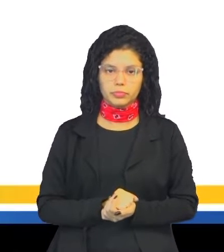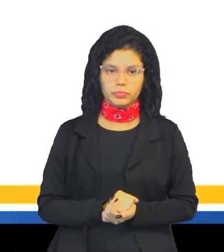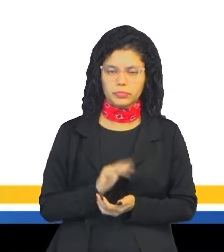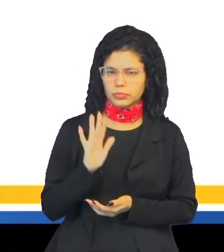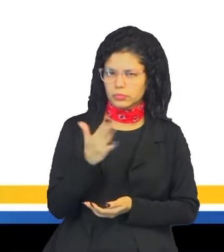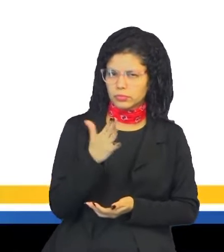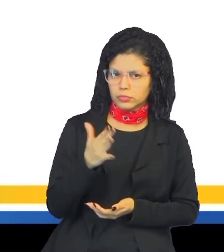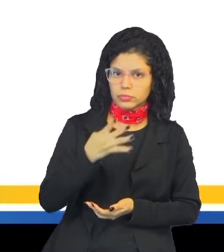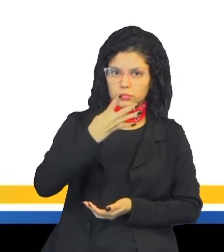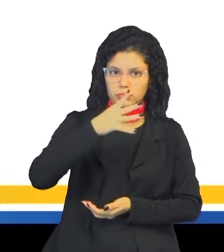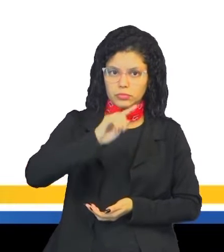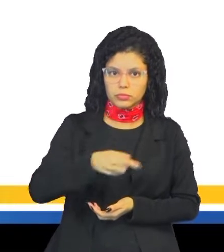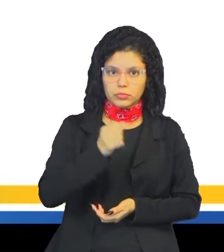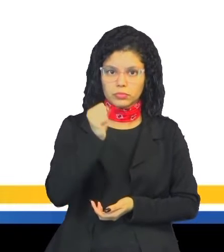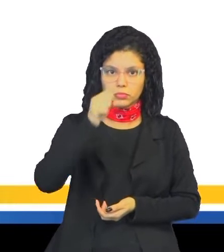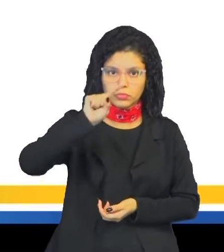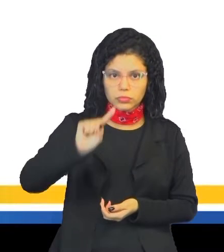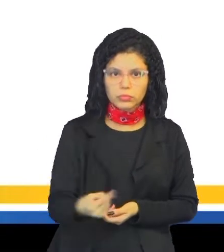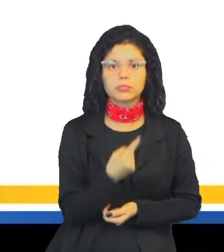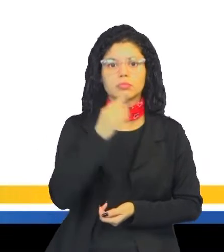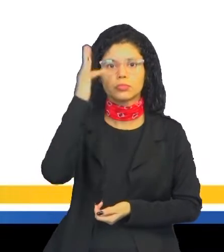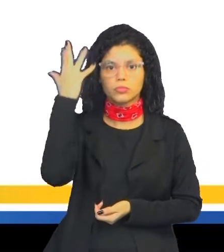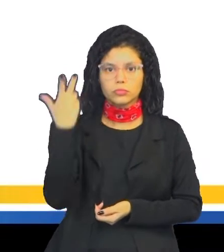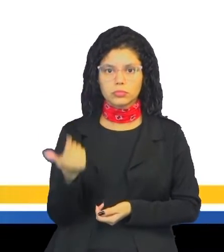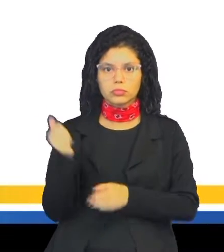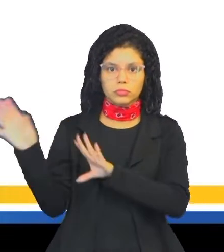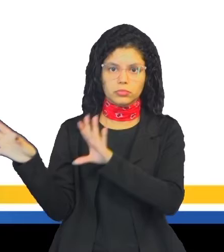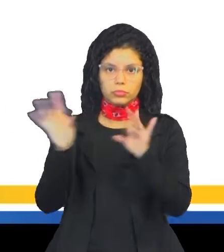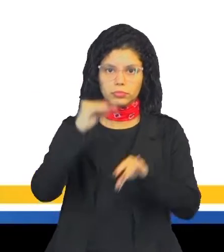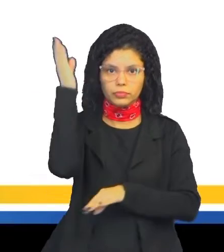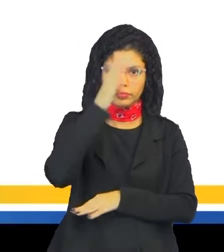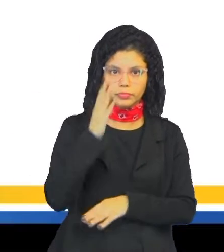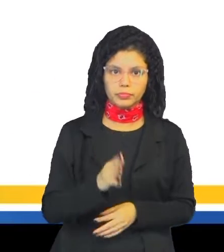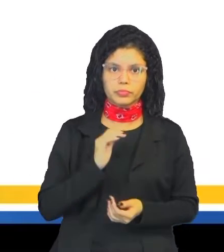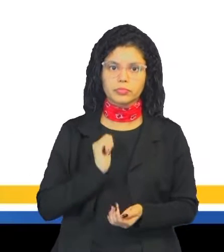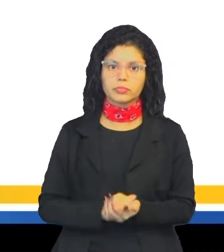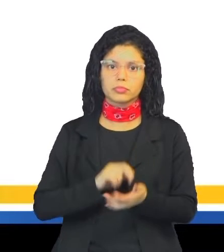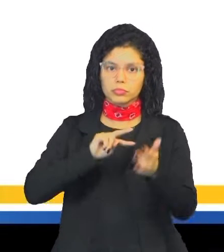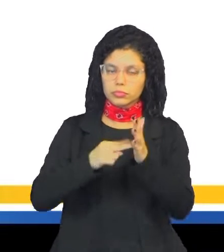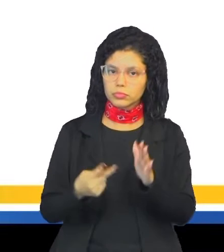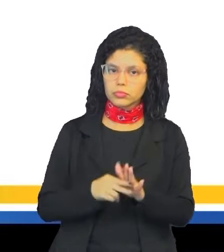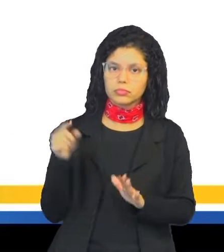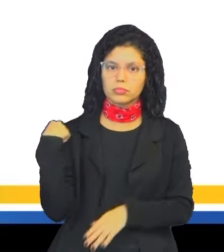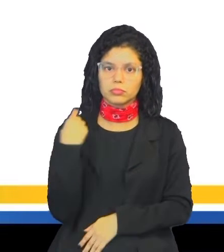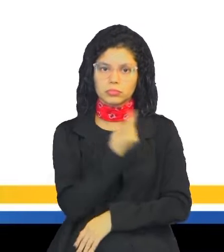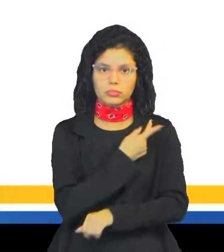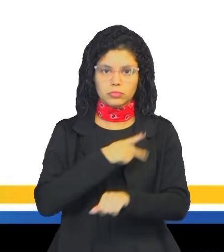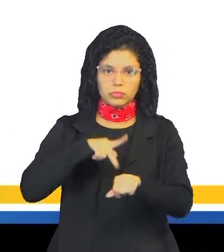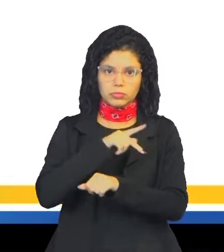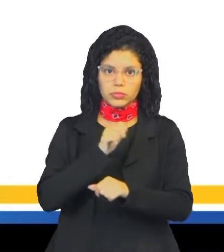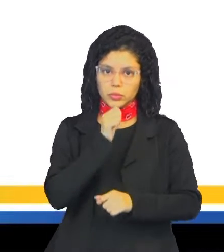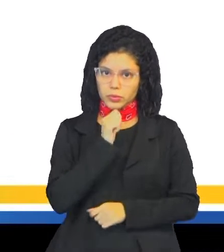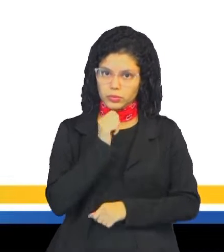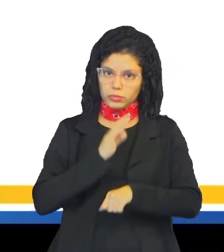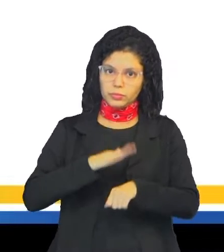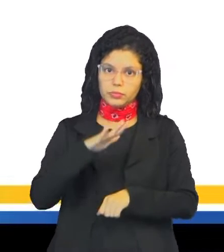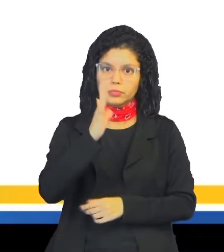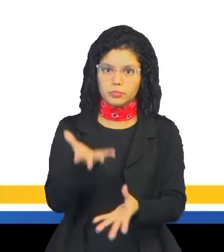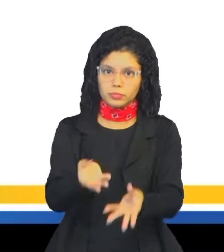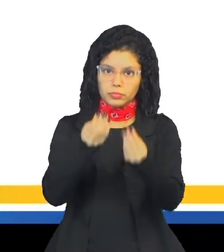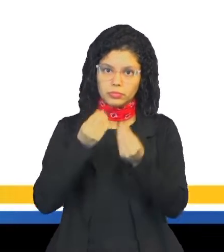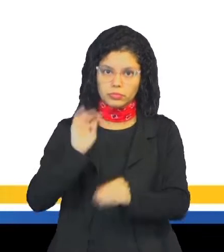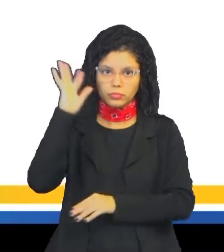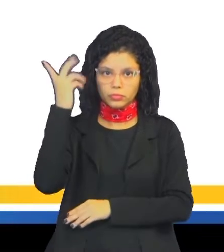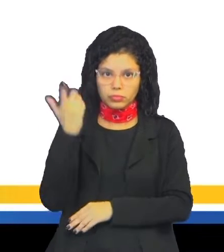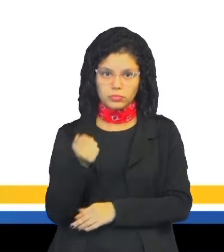cerca de 4,8 milhões de africanos foram trazidos para o Brasil, o que significa que o nosso país foi o país que